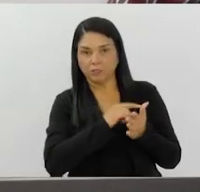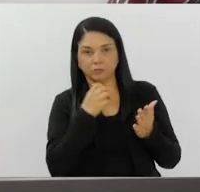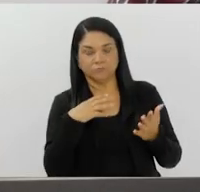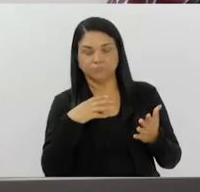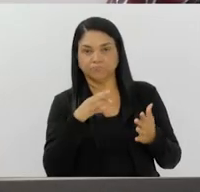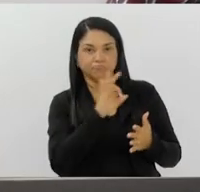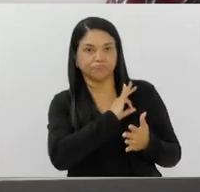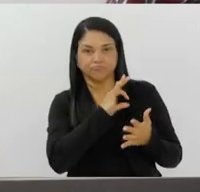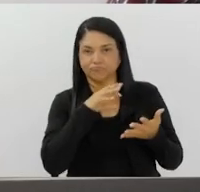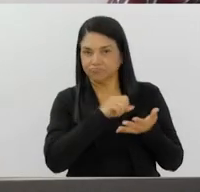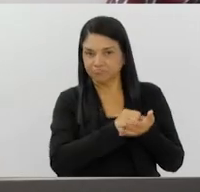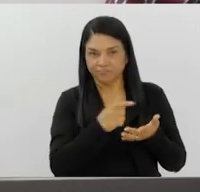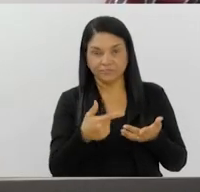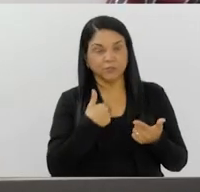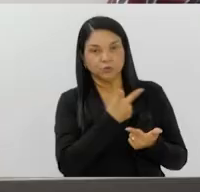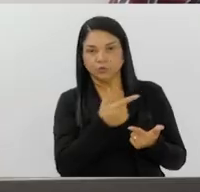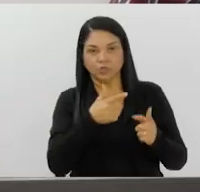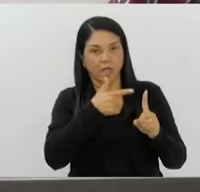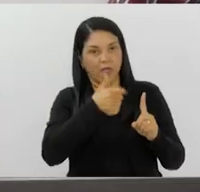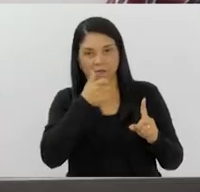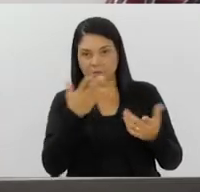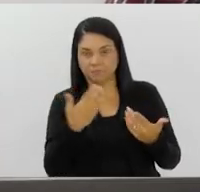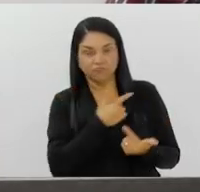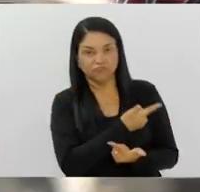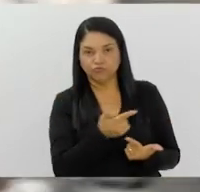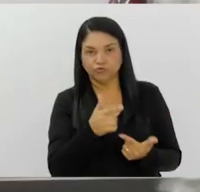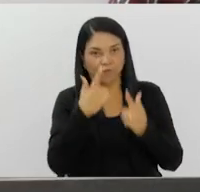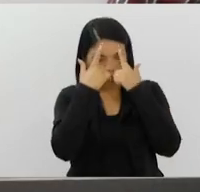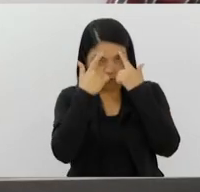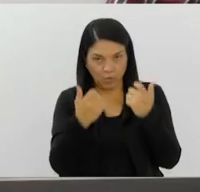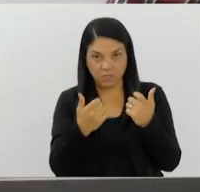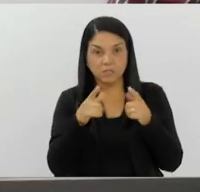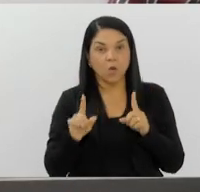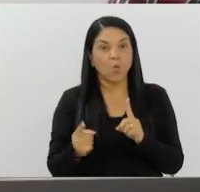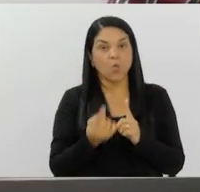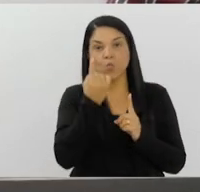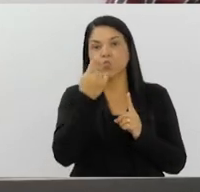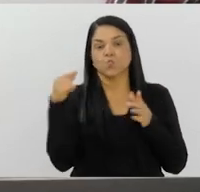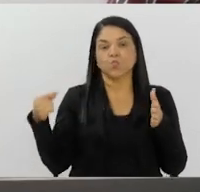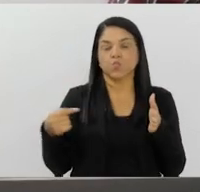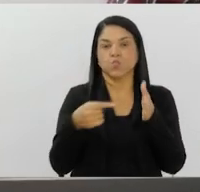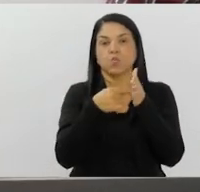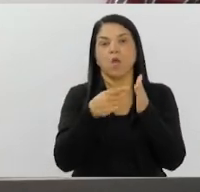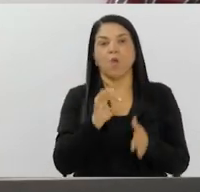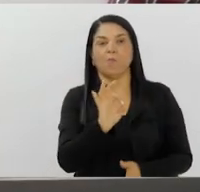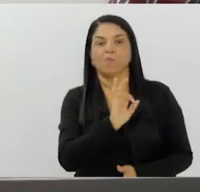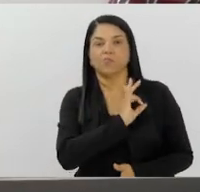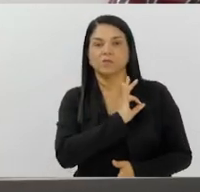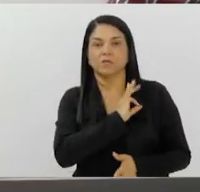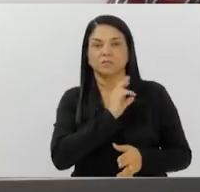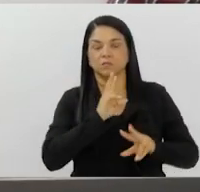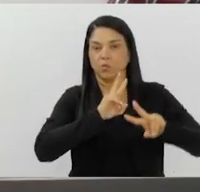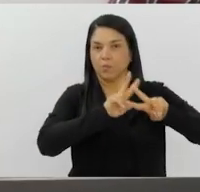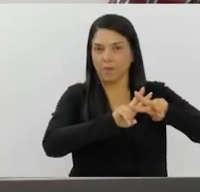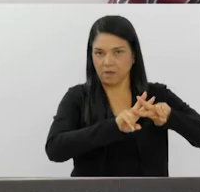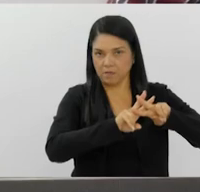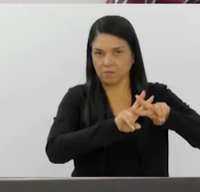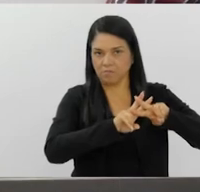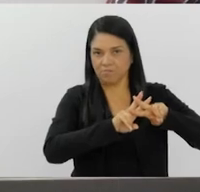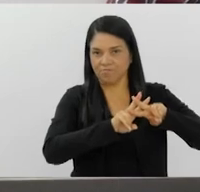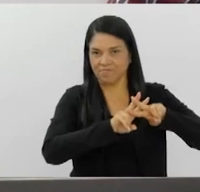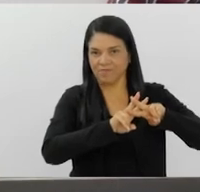sem arma sem violência o único acusador era o próprio policial que tinha prendido e tinha